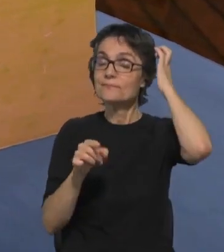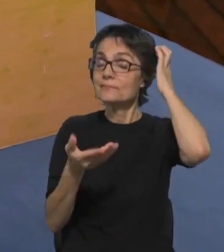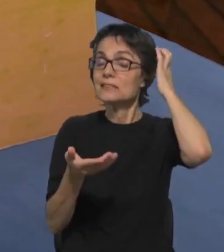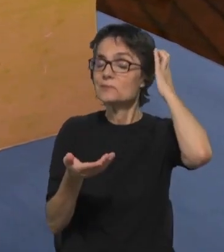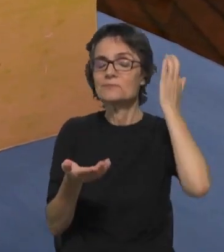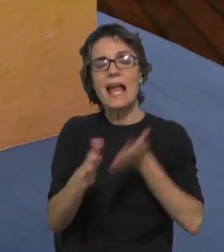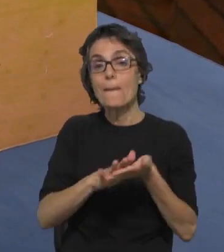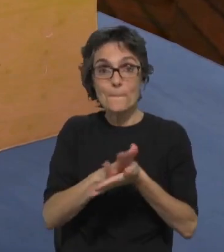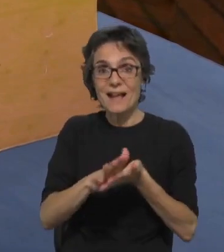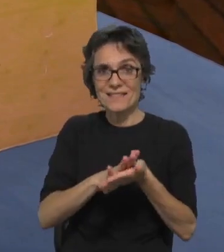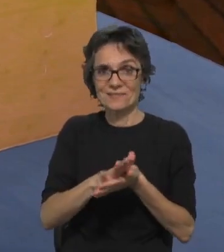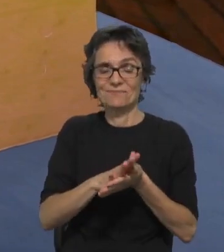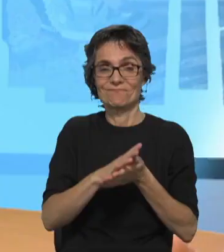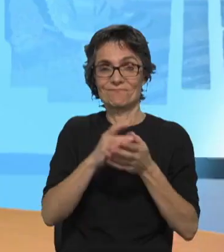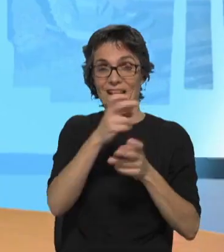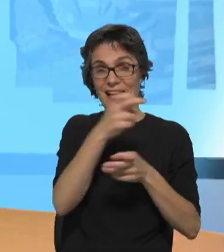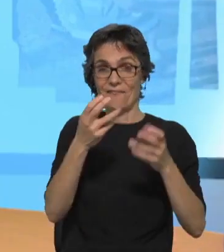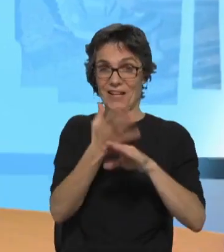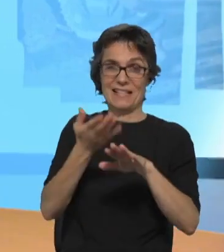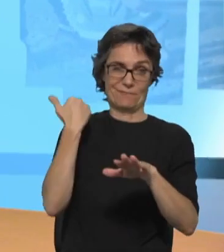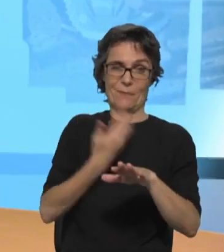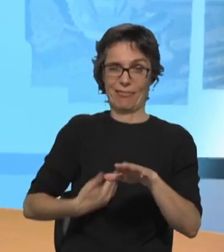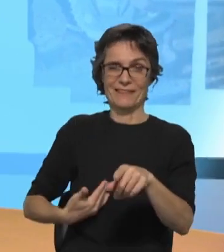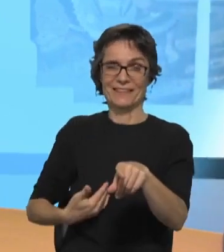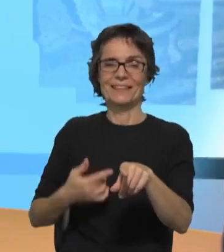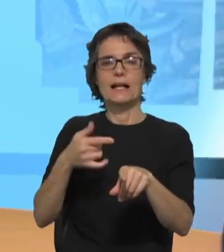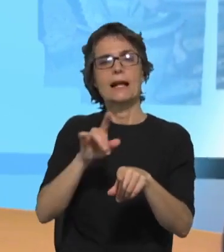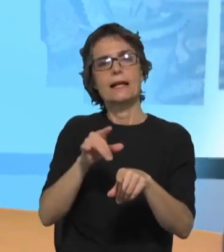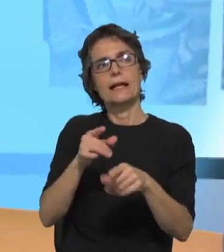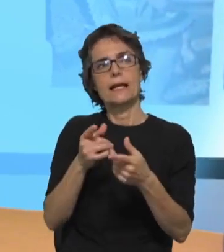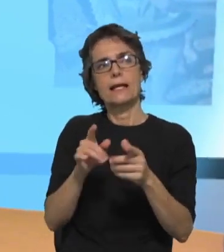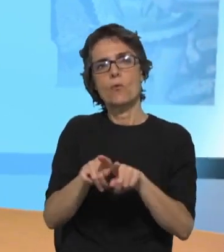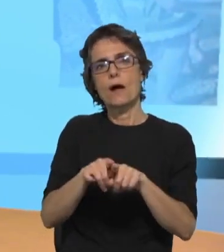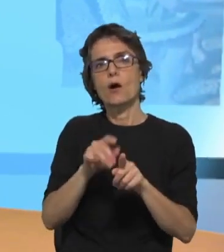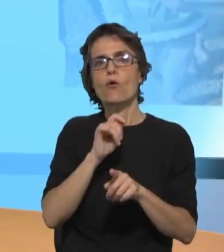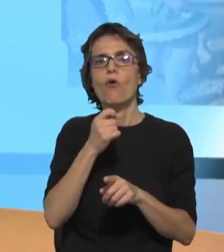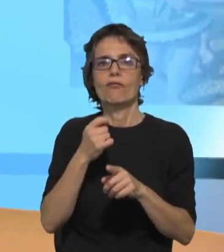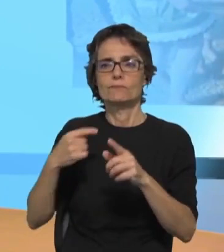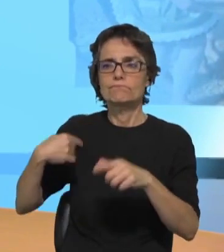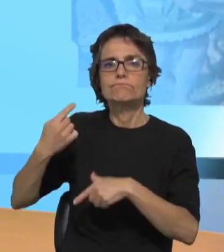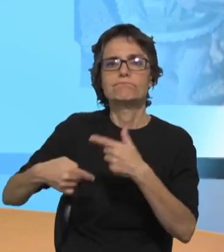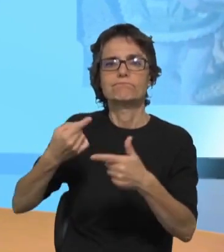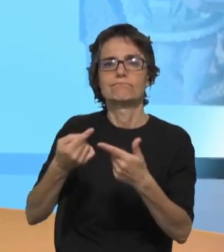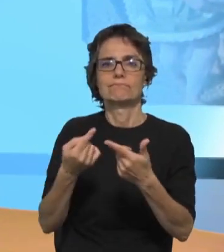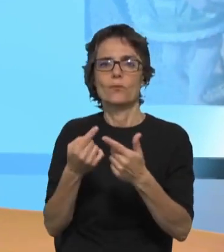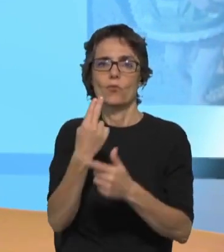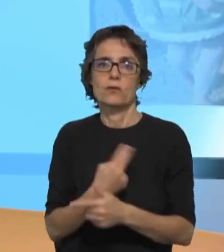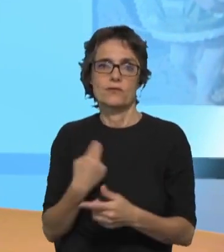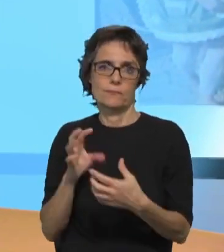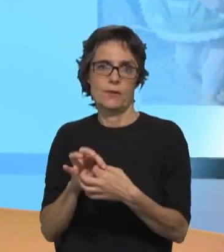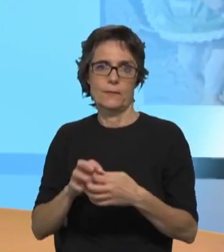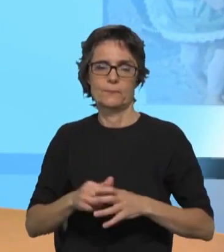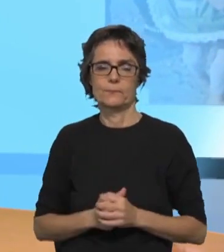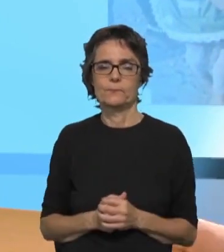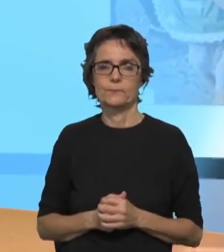o código genético, de alguma forma, do cristianismo. E onde é que nos colocam, de facto, estas